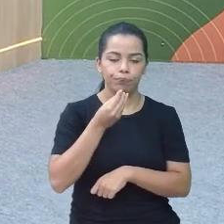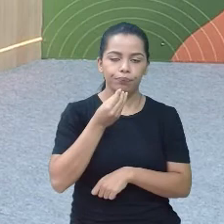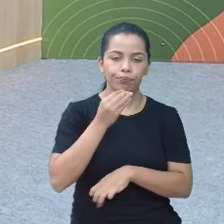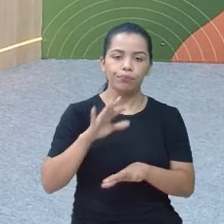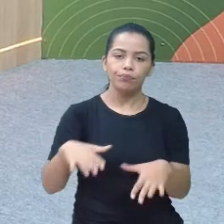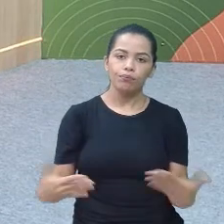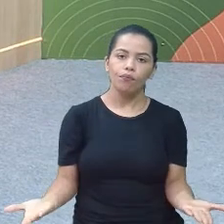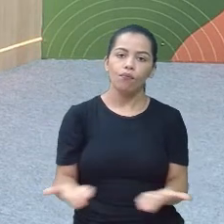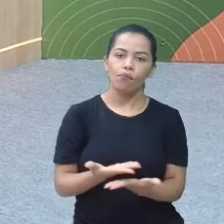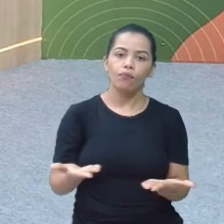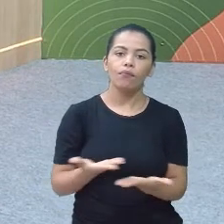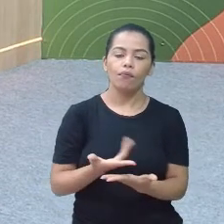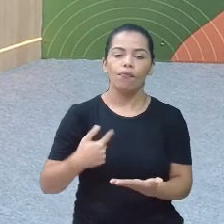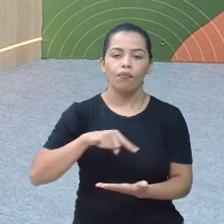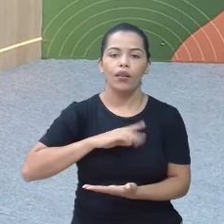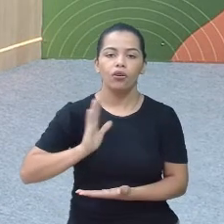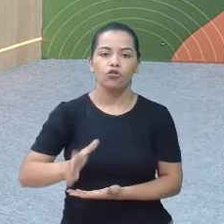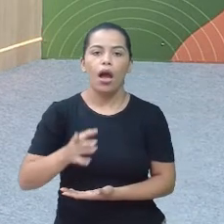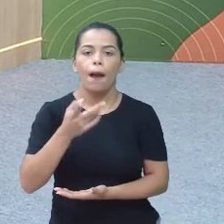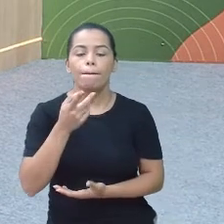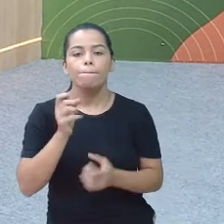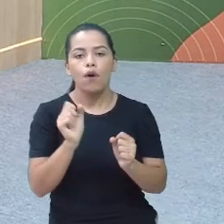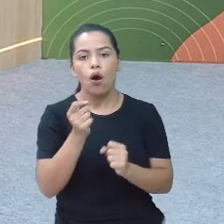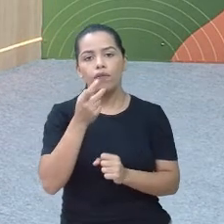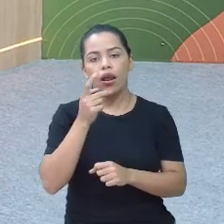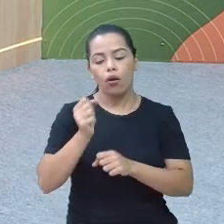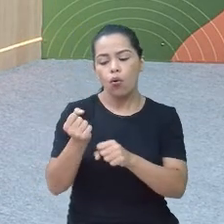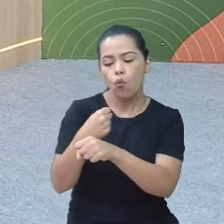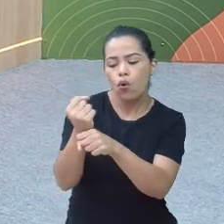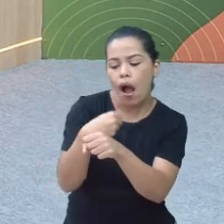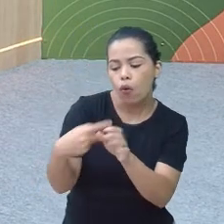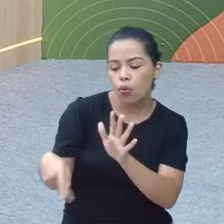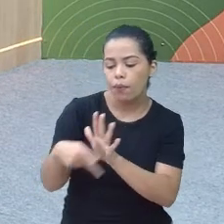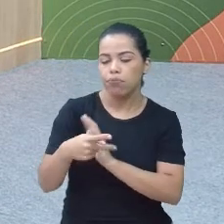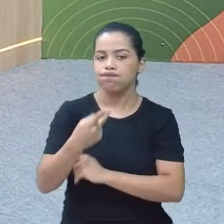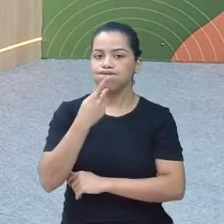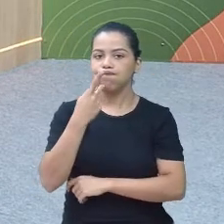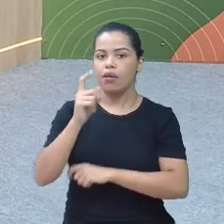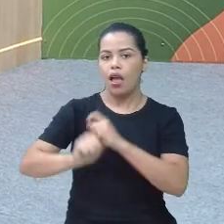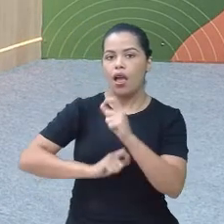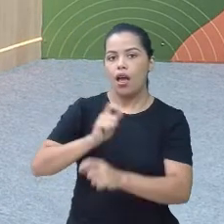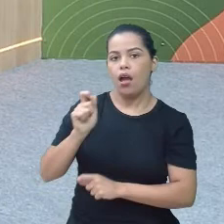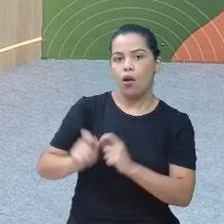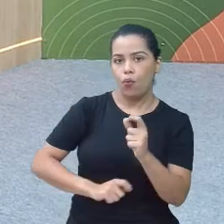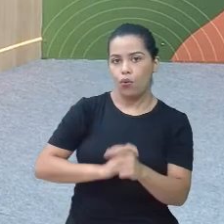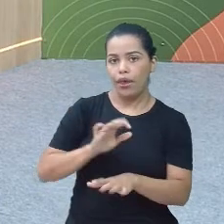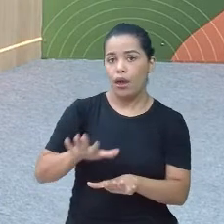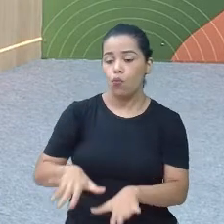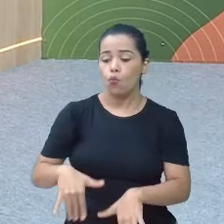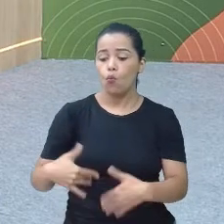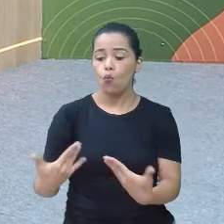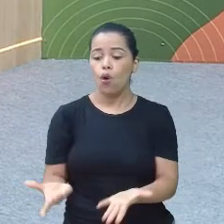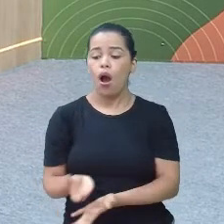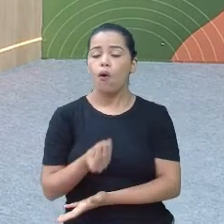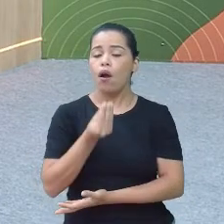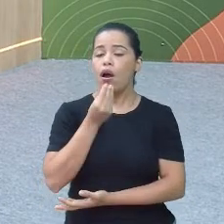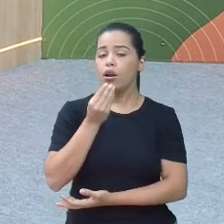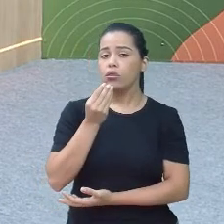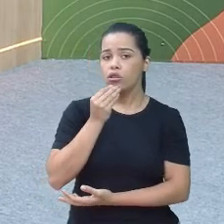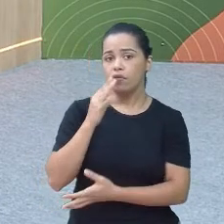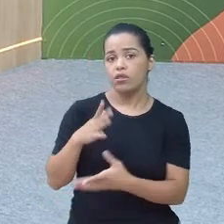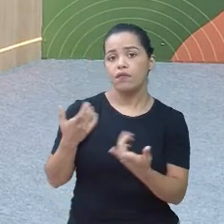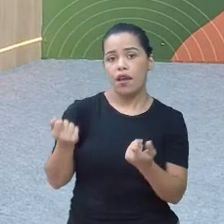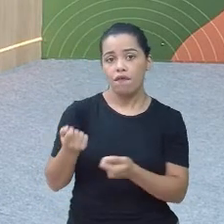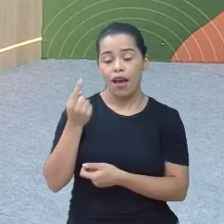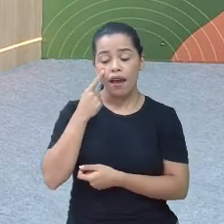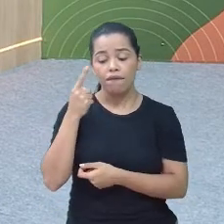certa forma pode dizer que o cálculo da probabilidade é como se fosse uma medida de chance, ou seja, você vai medir a chance